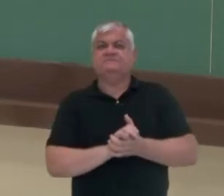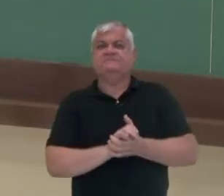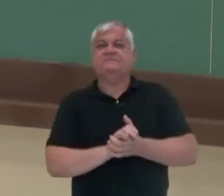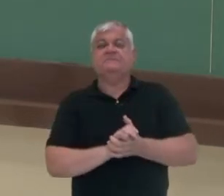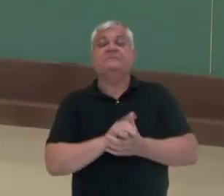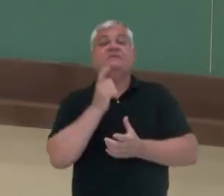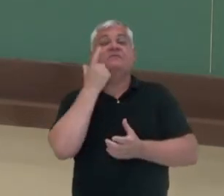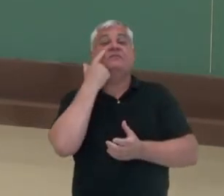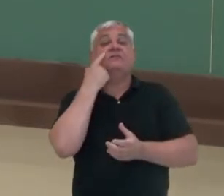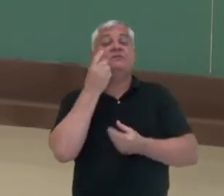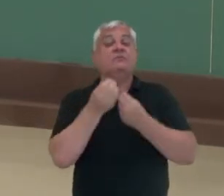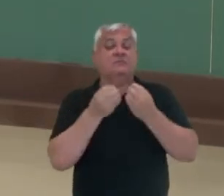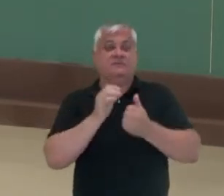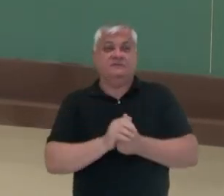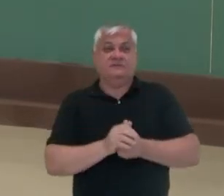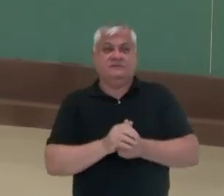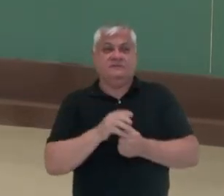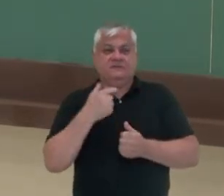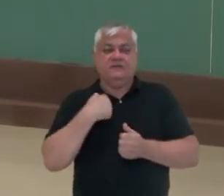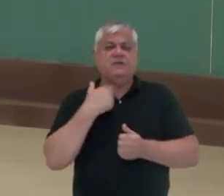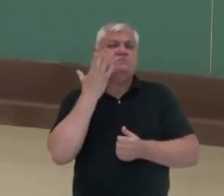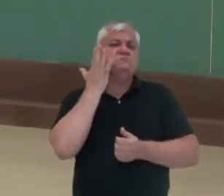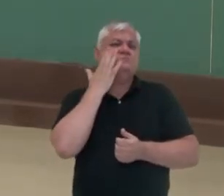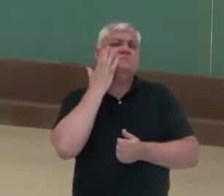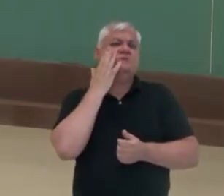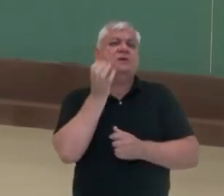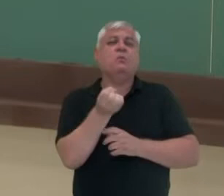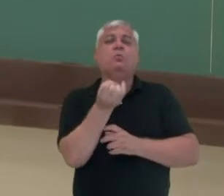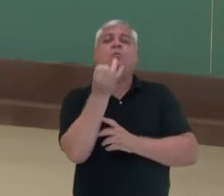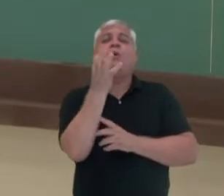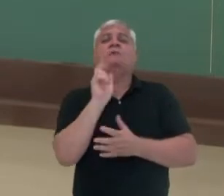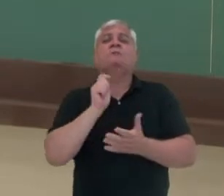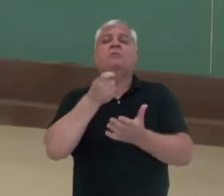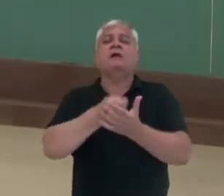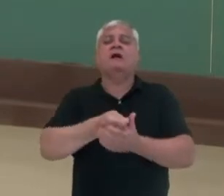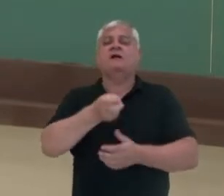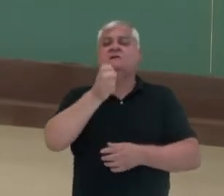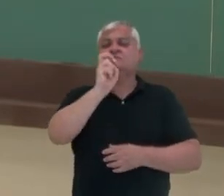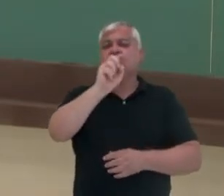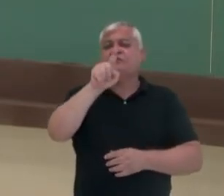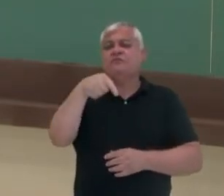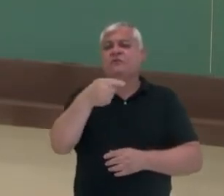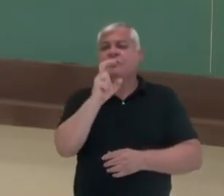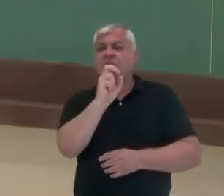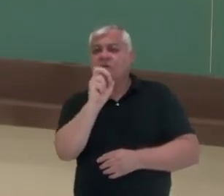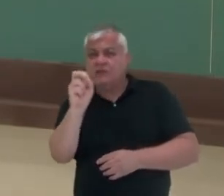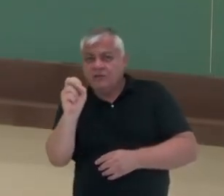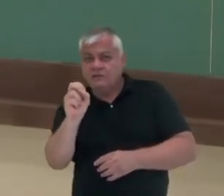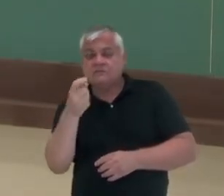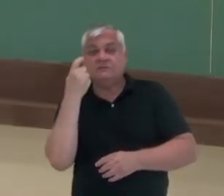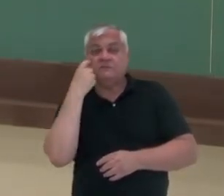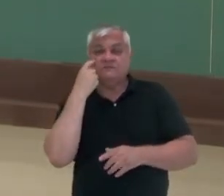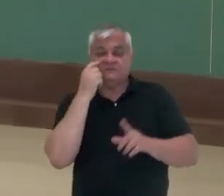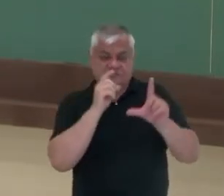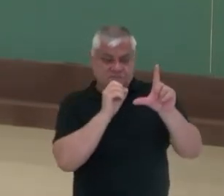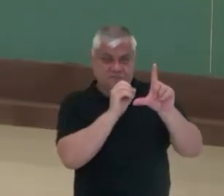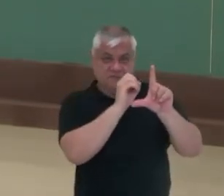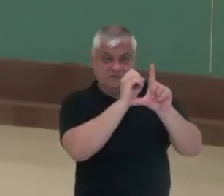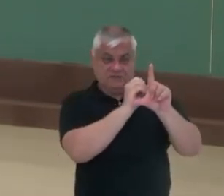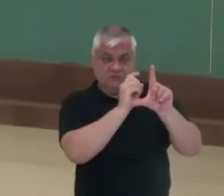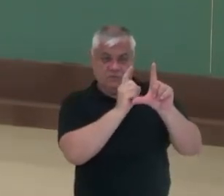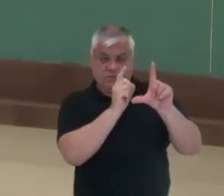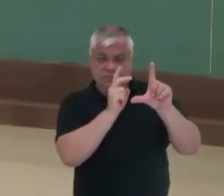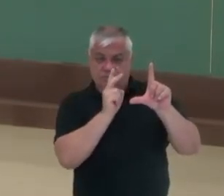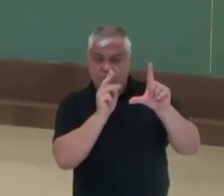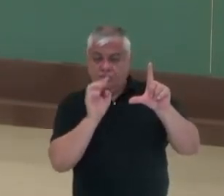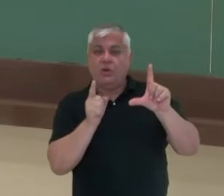ter que fazer o seguinte, para saber quanto eu devo pagar por 5,5 kg, eu primeiro preciso saber quanto eu vou pagar